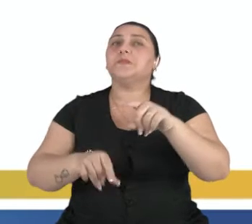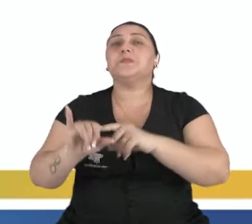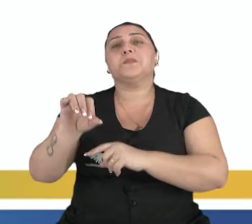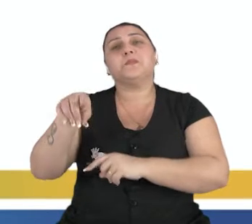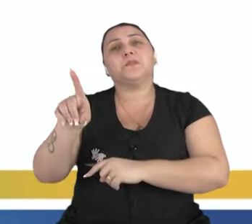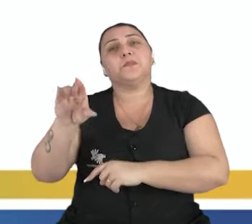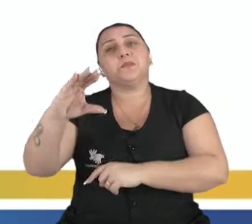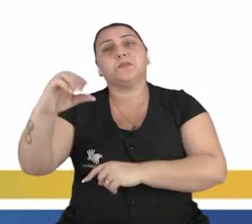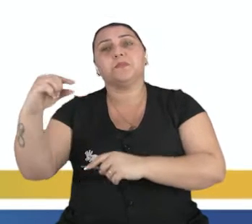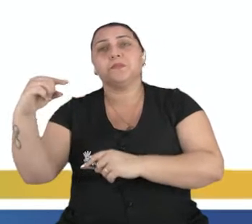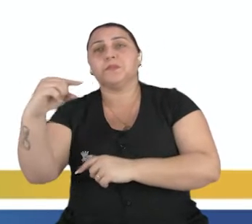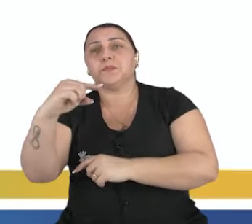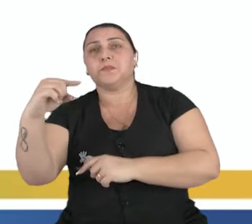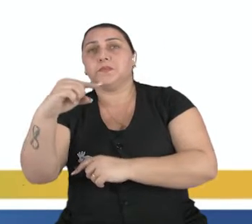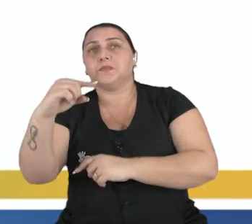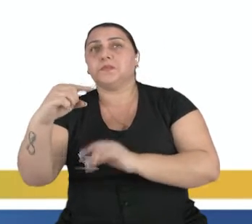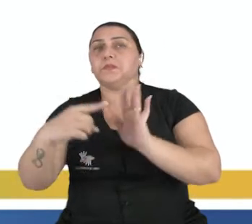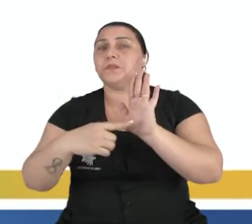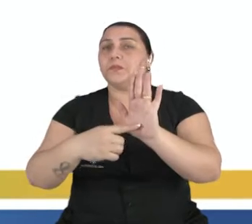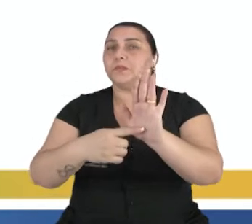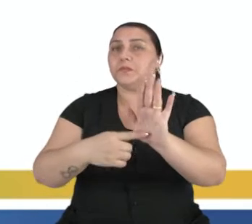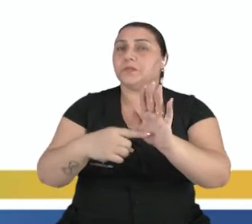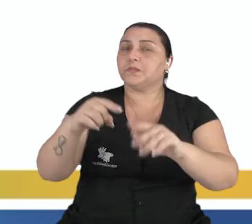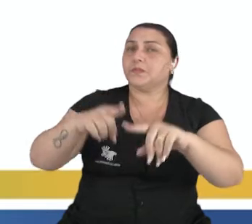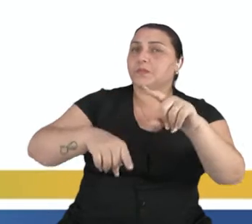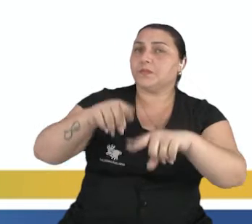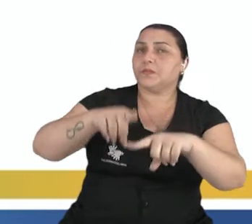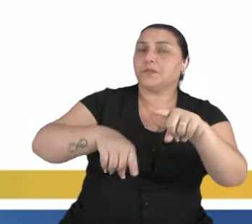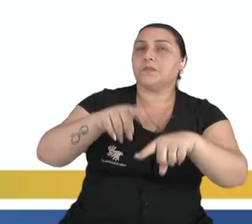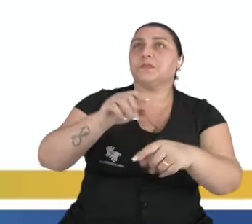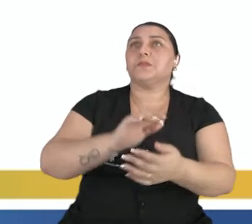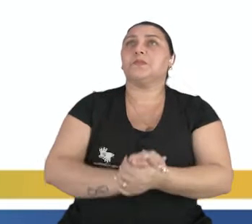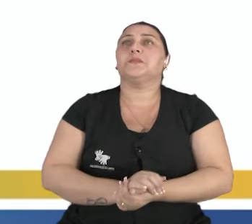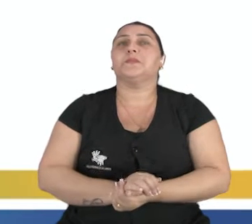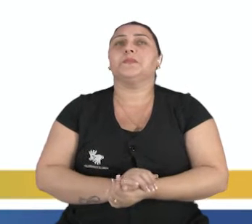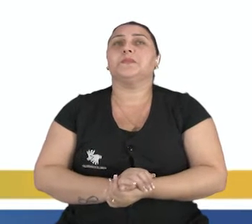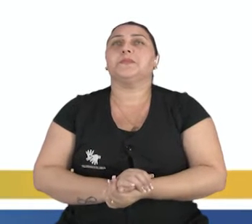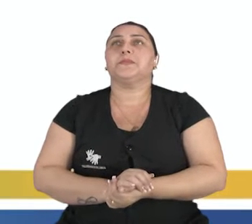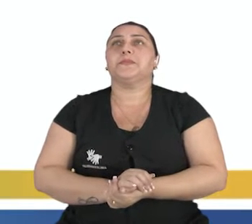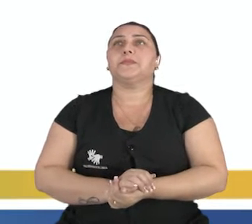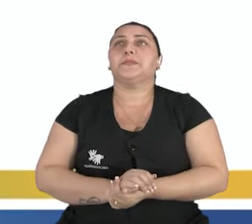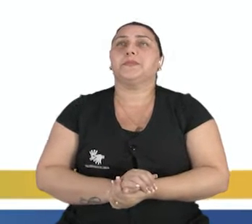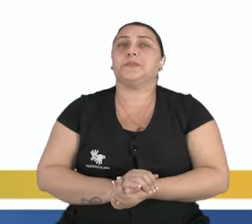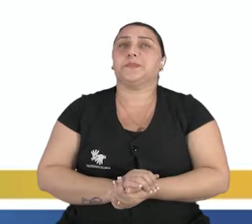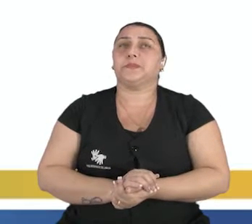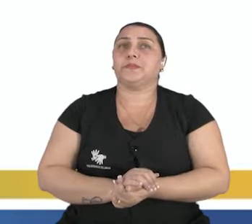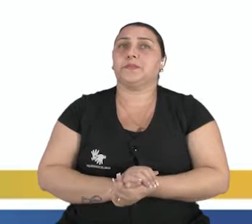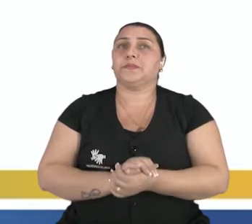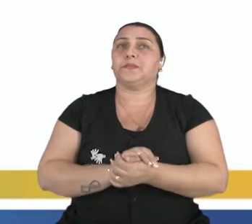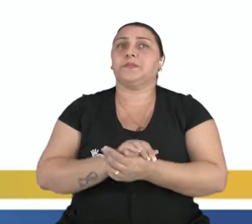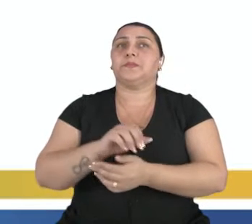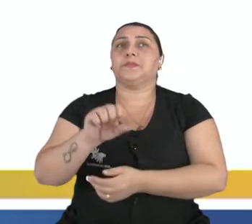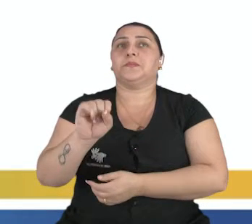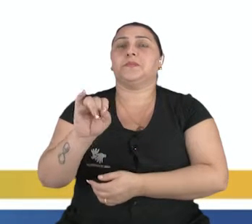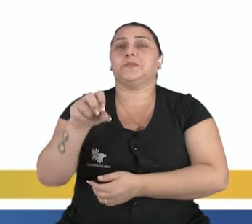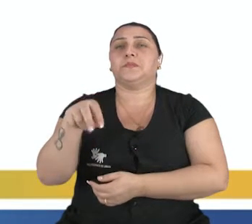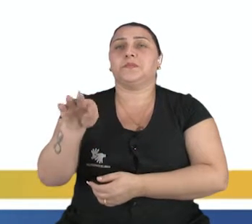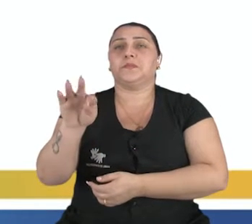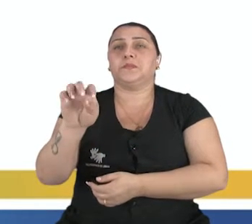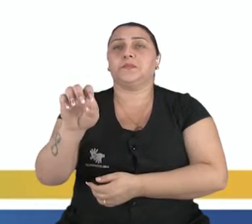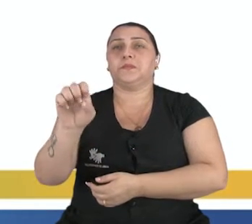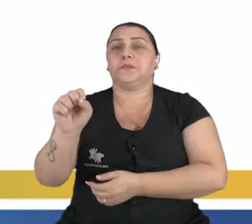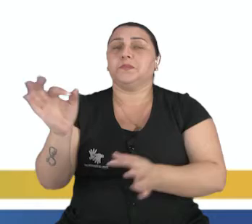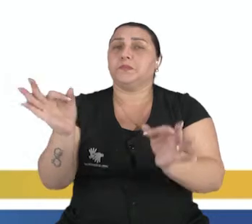da seta. A seta vai apontar para o produto. Essa reação aqui é uma reação de síntese, né, que ela está formando